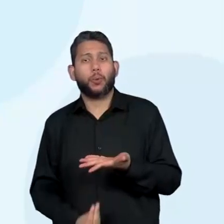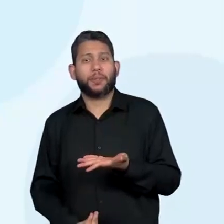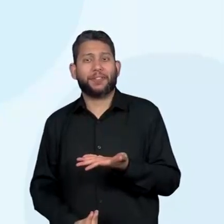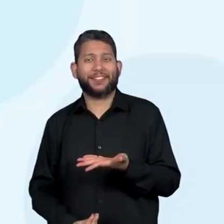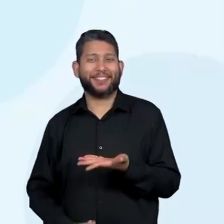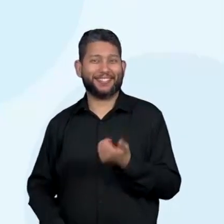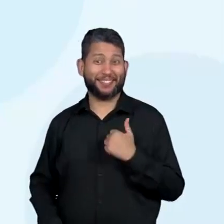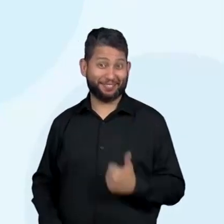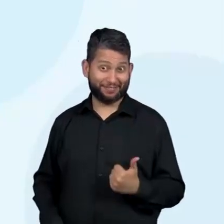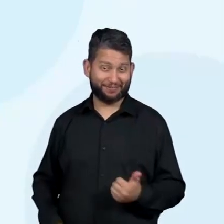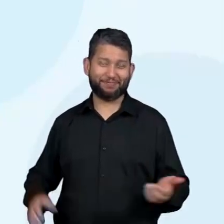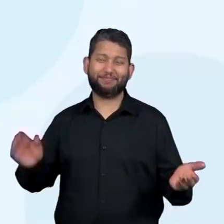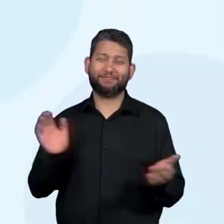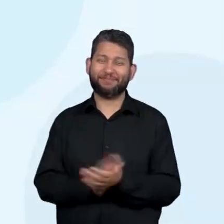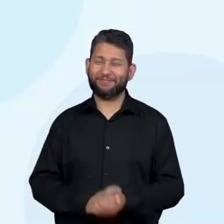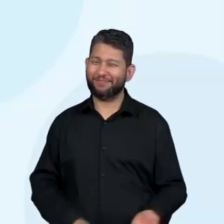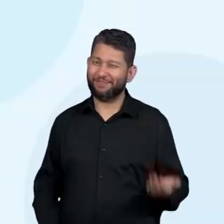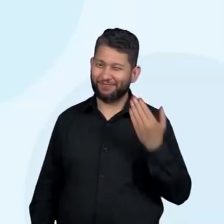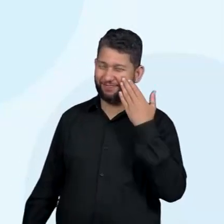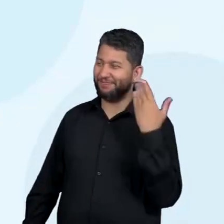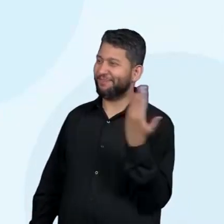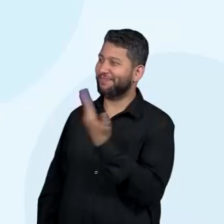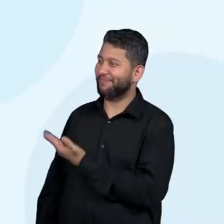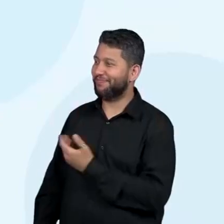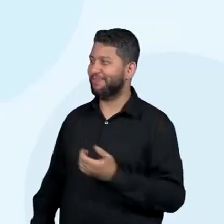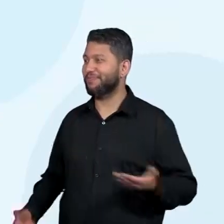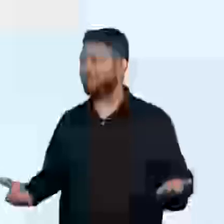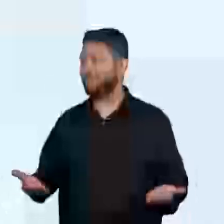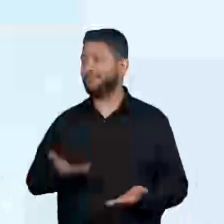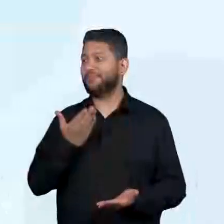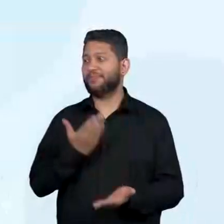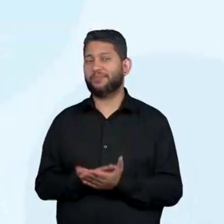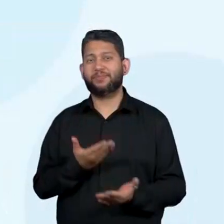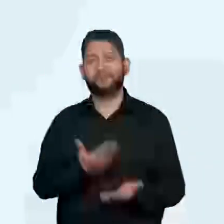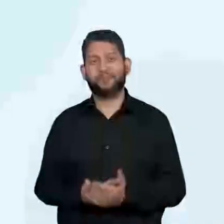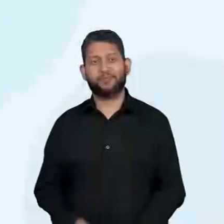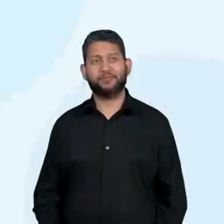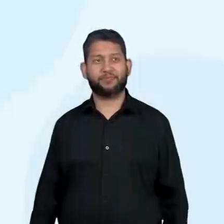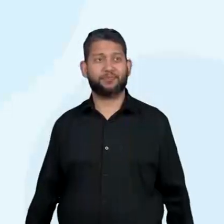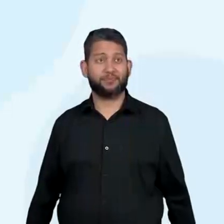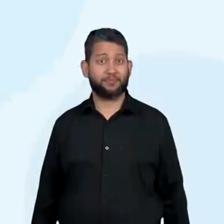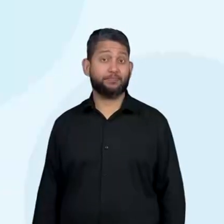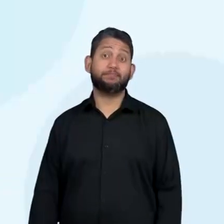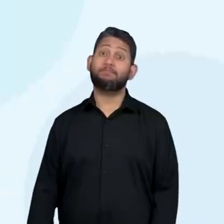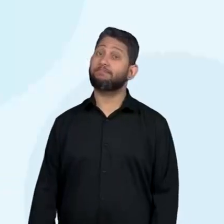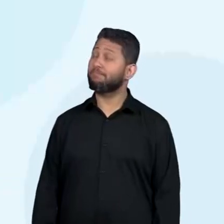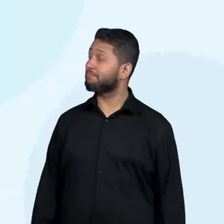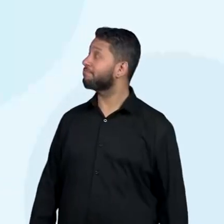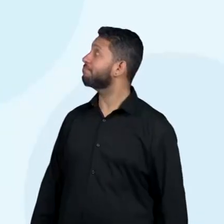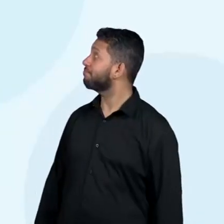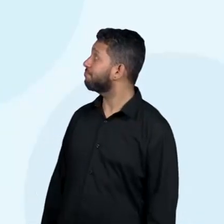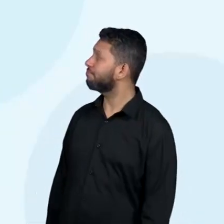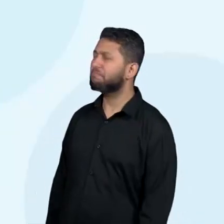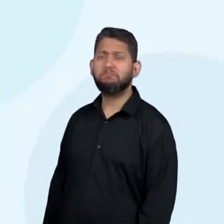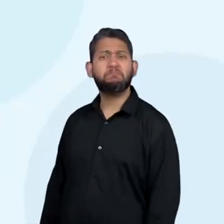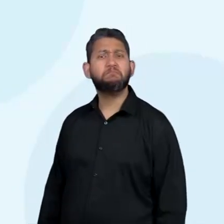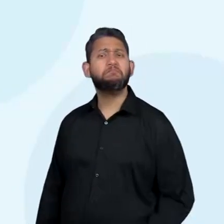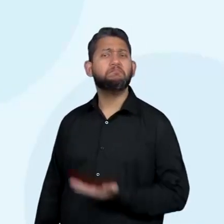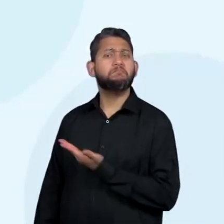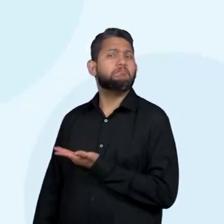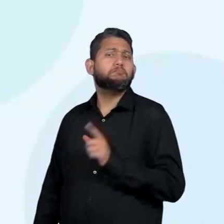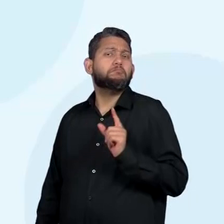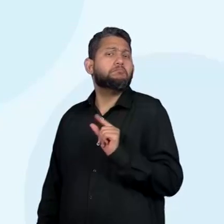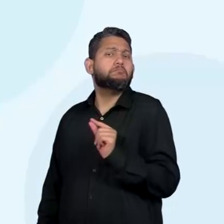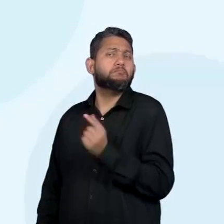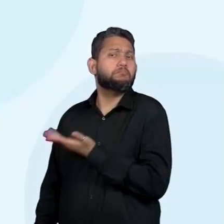Então, sem mais delongas, vamos ver o que estudaremos nesta aula. O que será que nós vamos aprender hoje, hein, Pro?